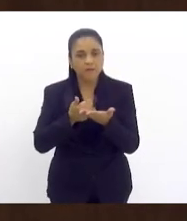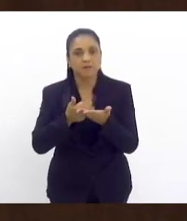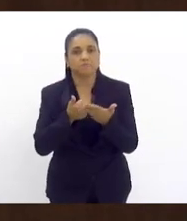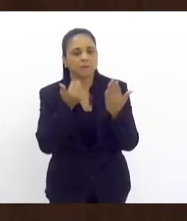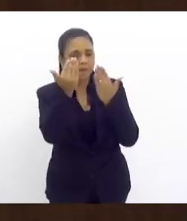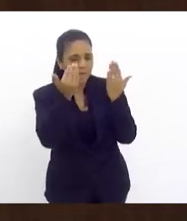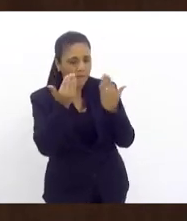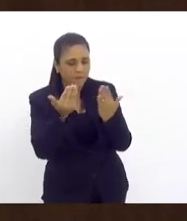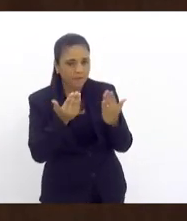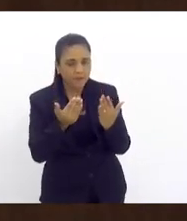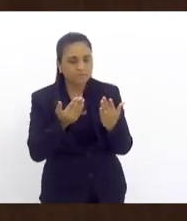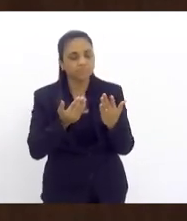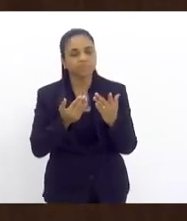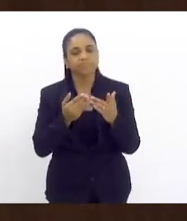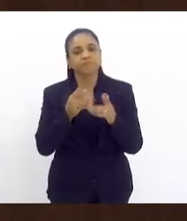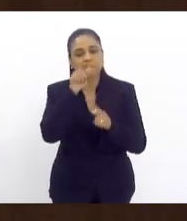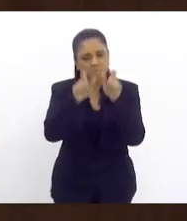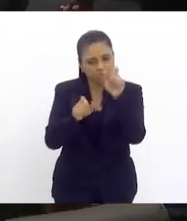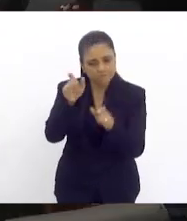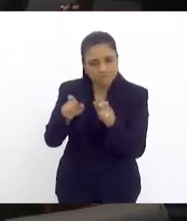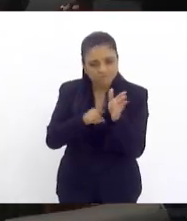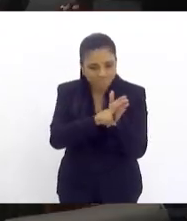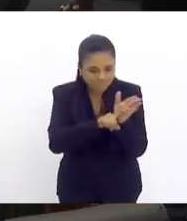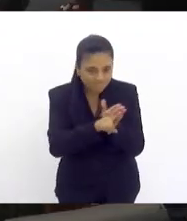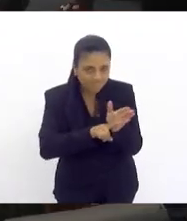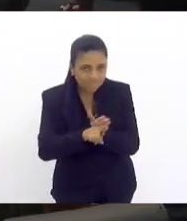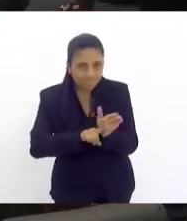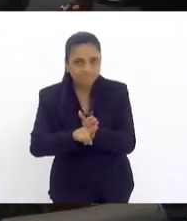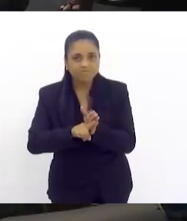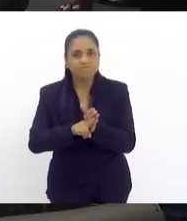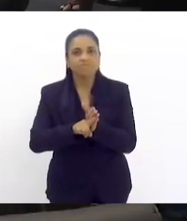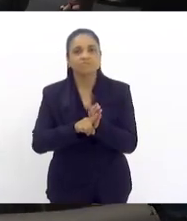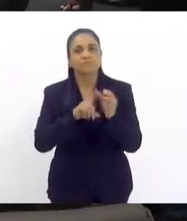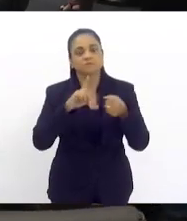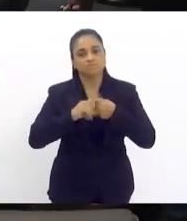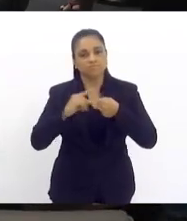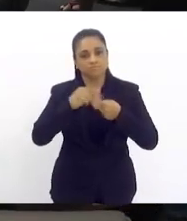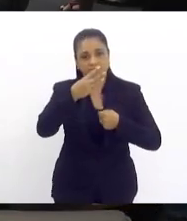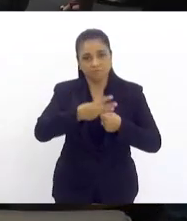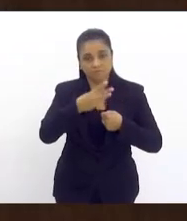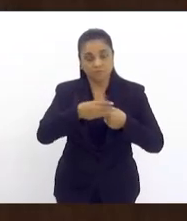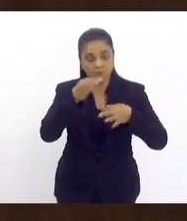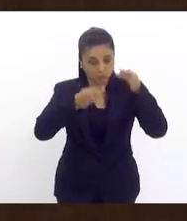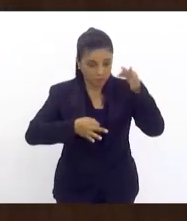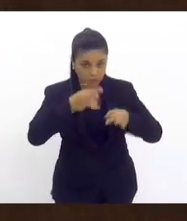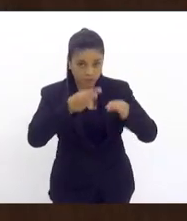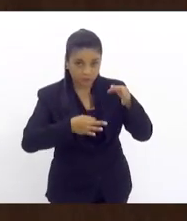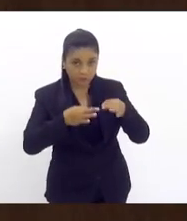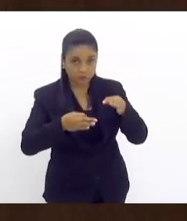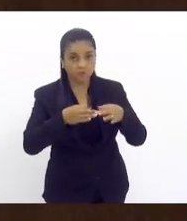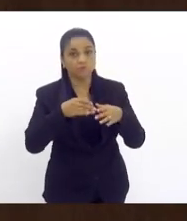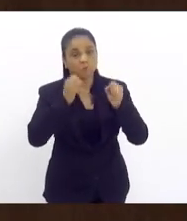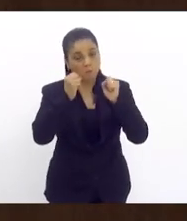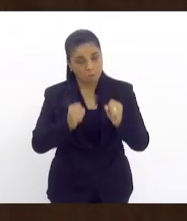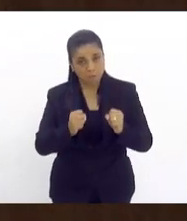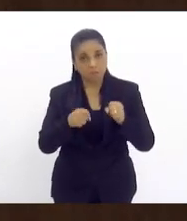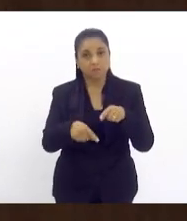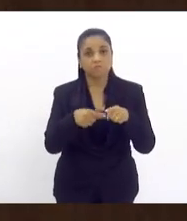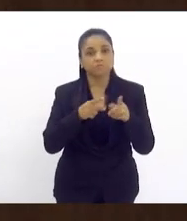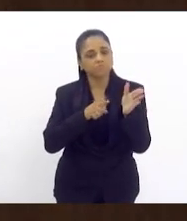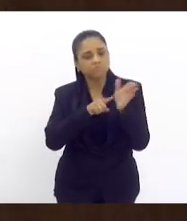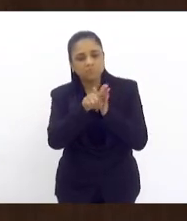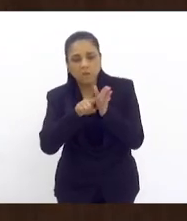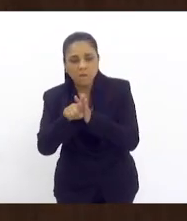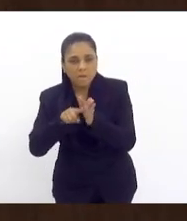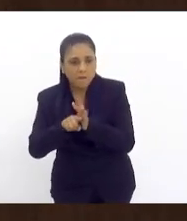em investigação. Artigo 3º. Caberá ao Poder Executivo, através da Secretaria de Estado de Saúde, regulamentar a presente lei em todos os